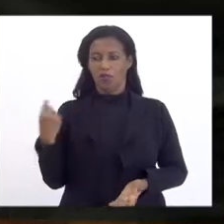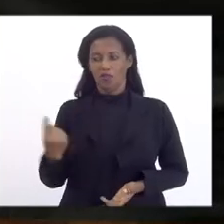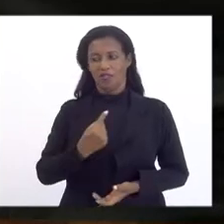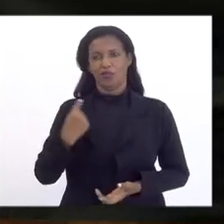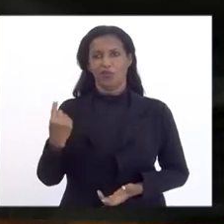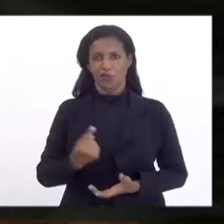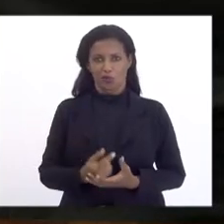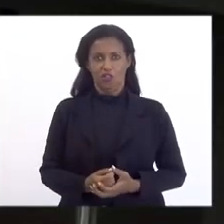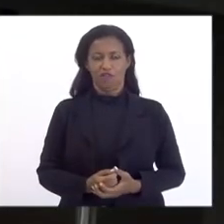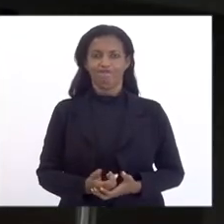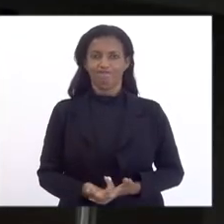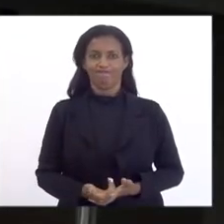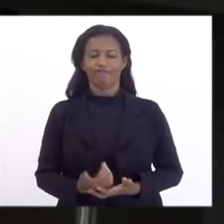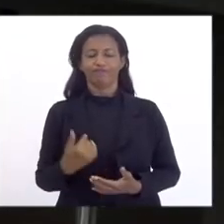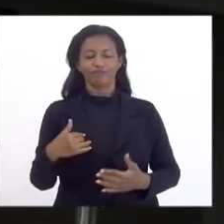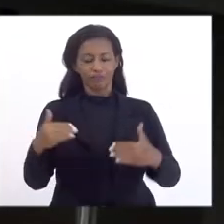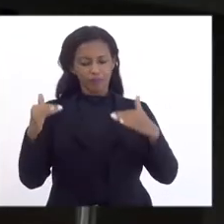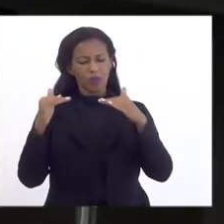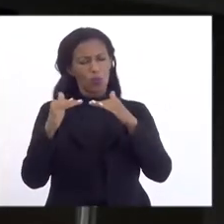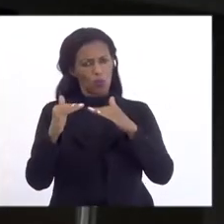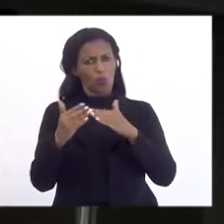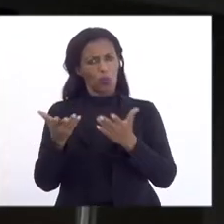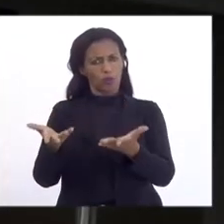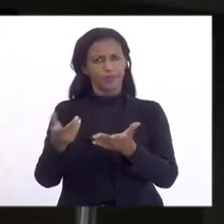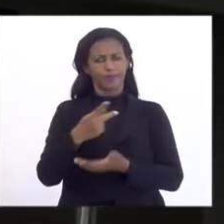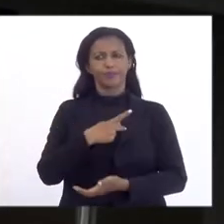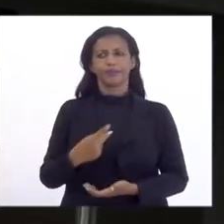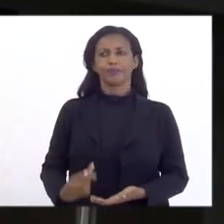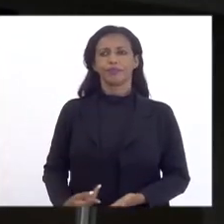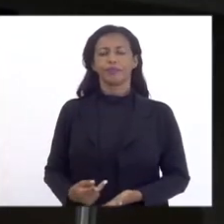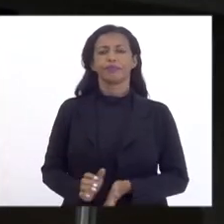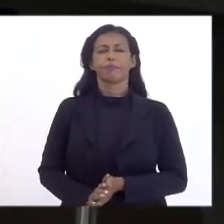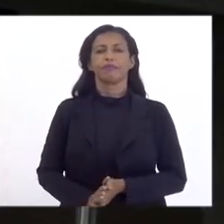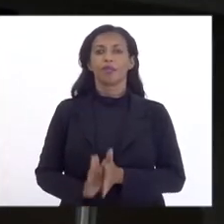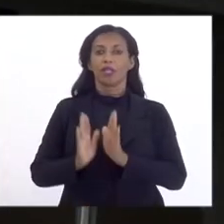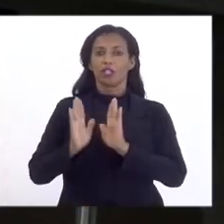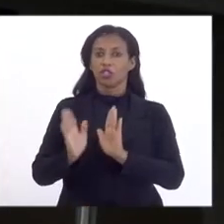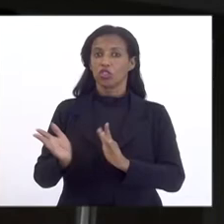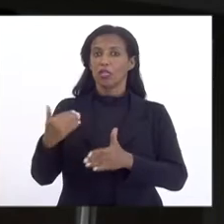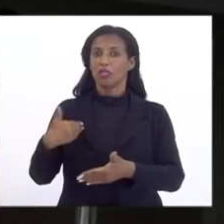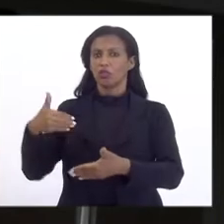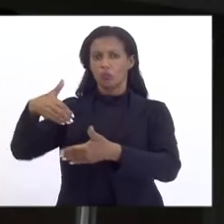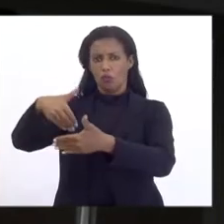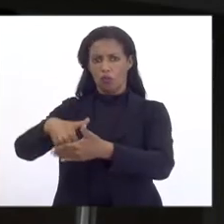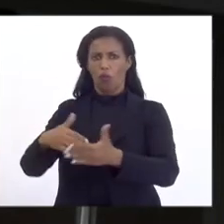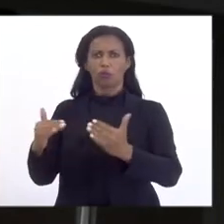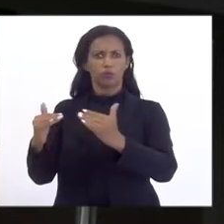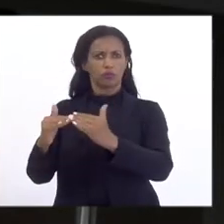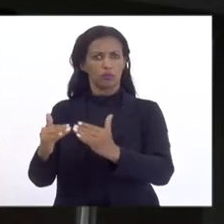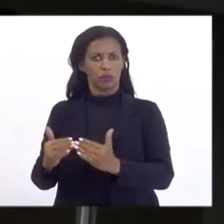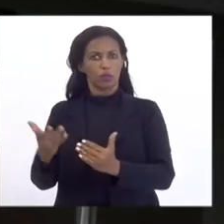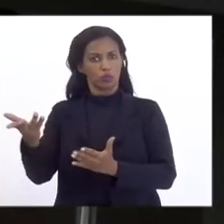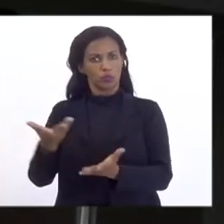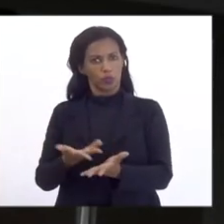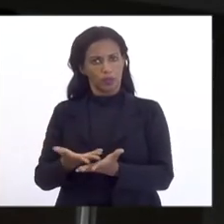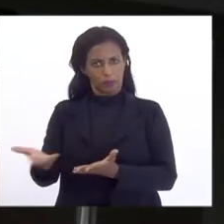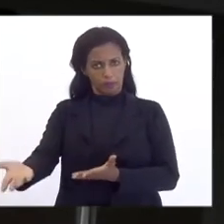deputado. Eu concordo com Vossa Excelência. Já deixo o meu voto favorável, do senhor